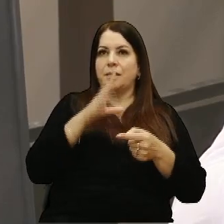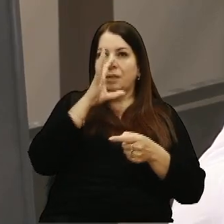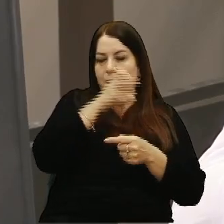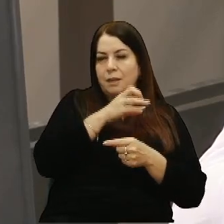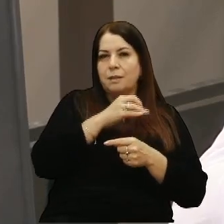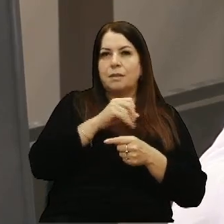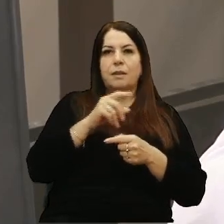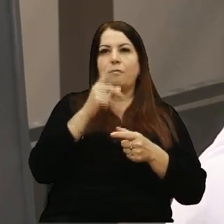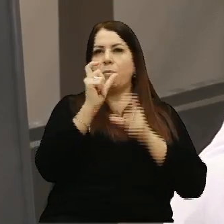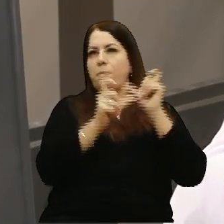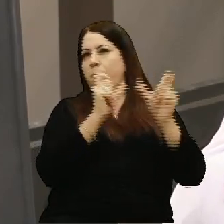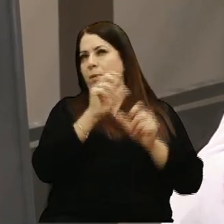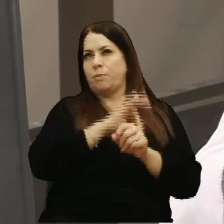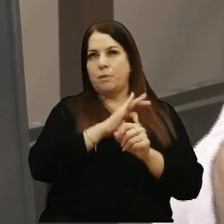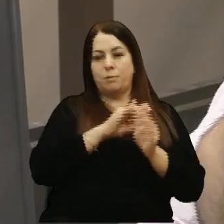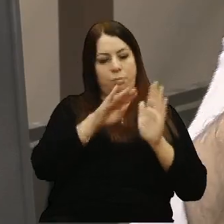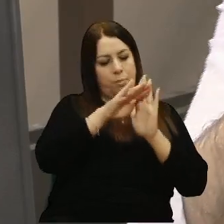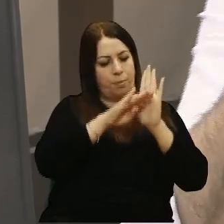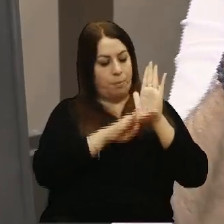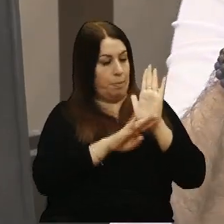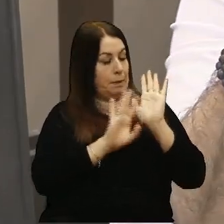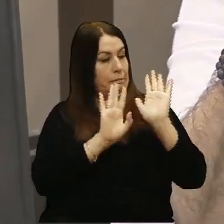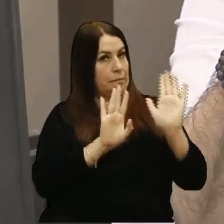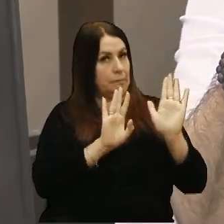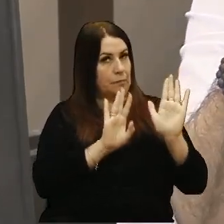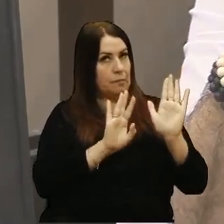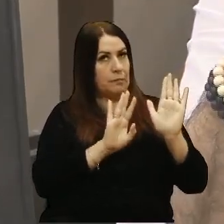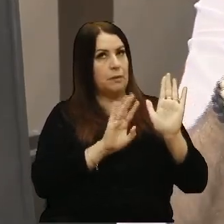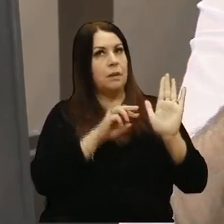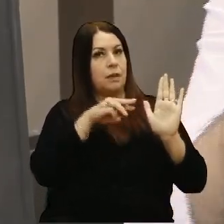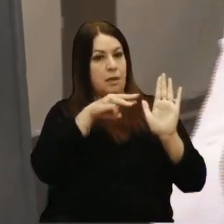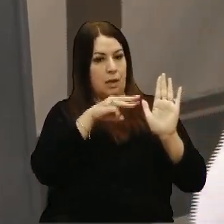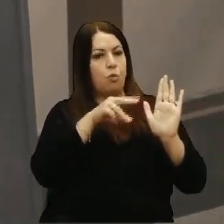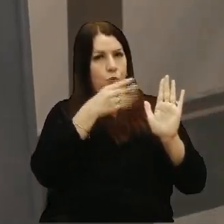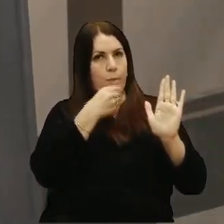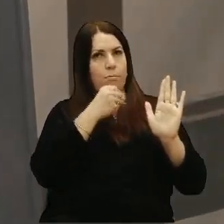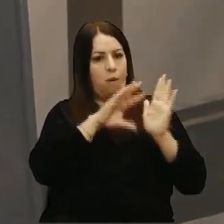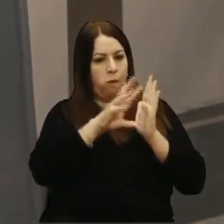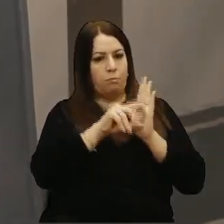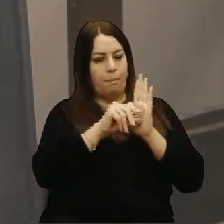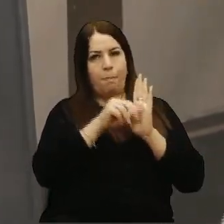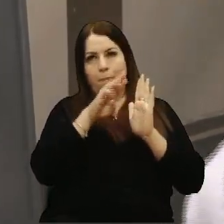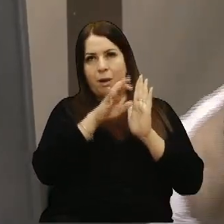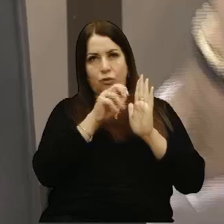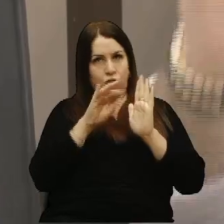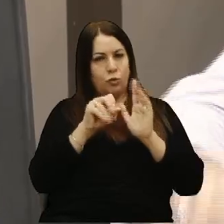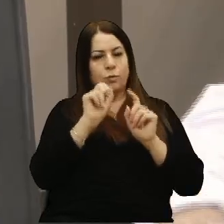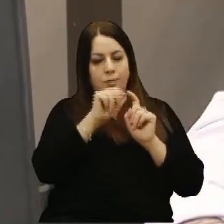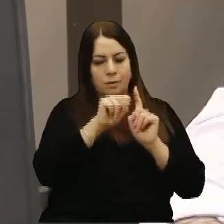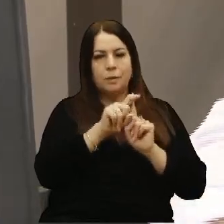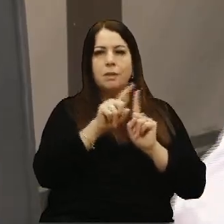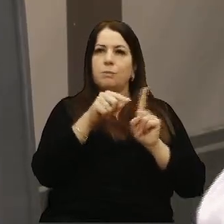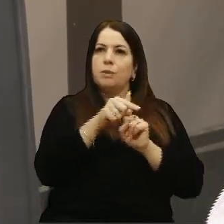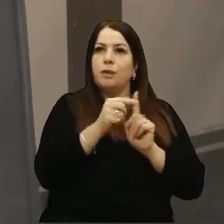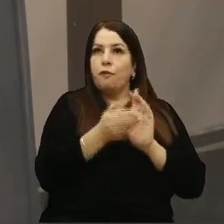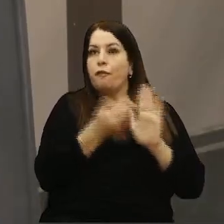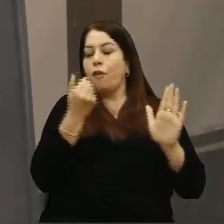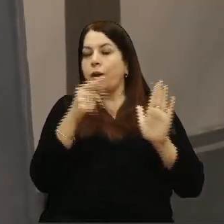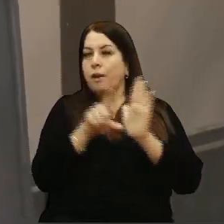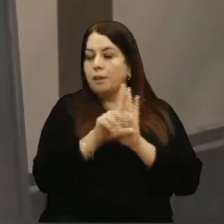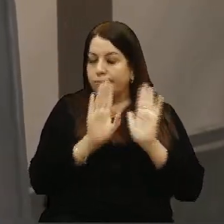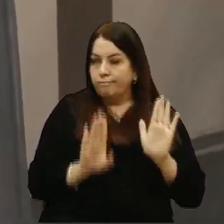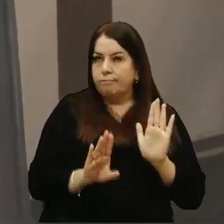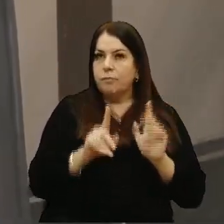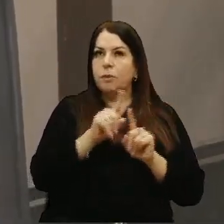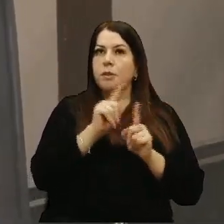desacato e por aí vai. A lista ali é grande, do Ouro. É um marginal, sim. A definição de marginal é quem anda à margem da lei, mas ele anda, na verdade, fora da lei.